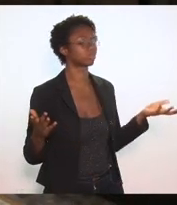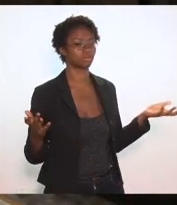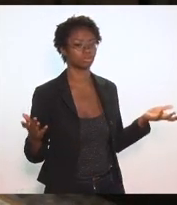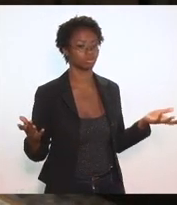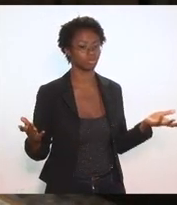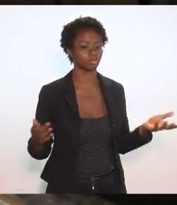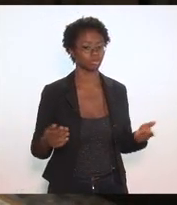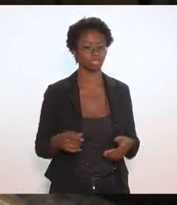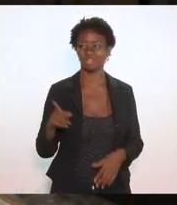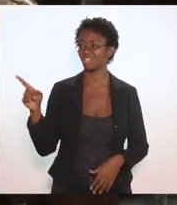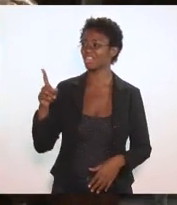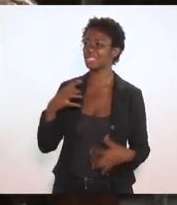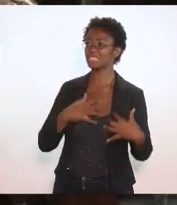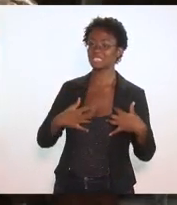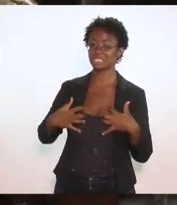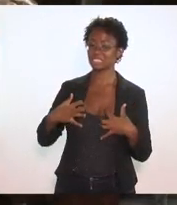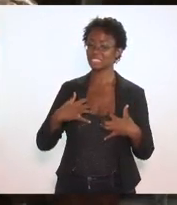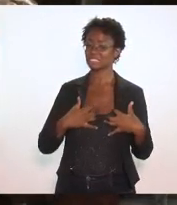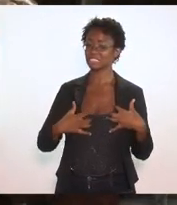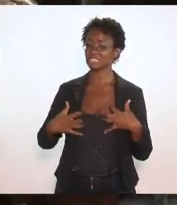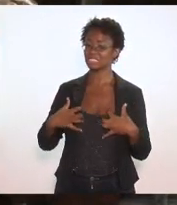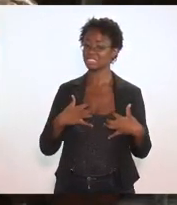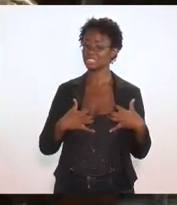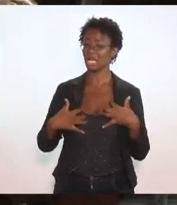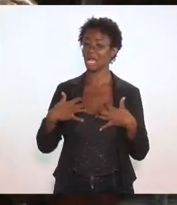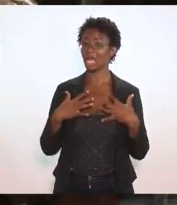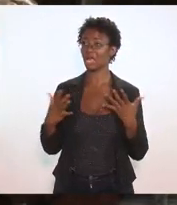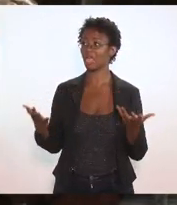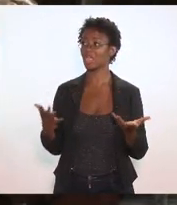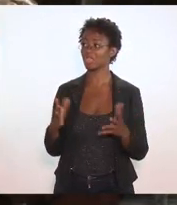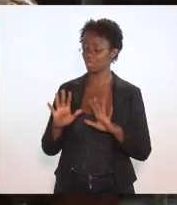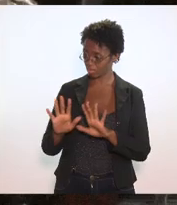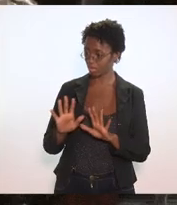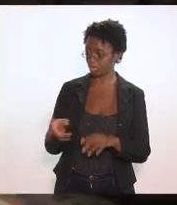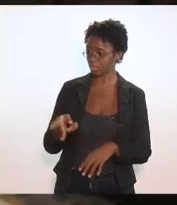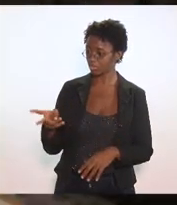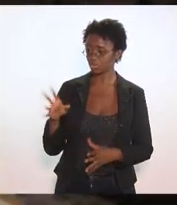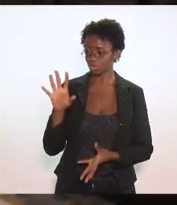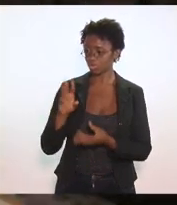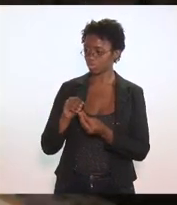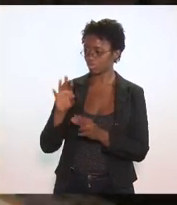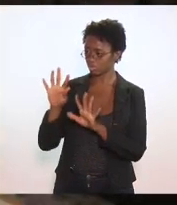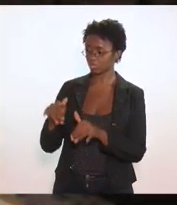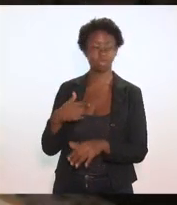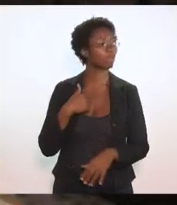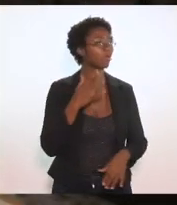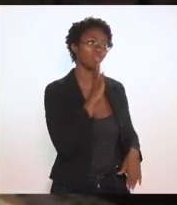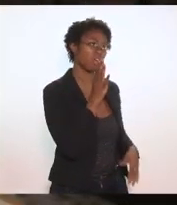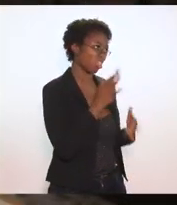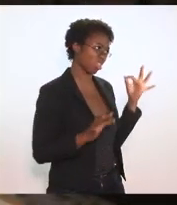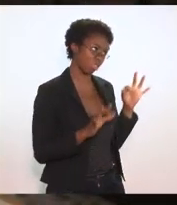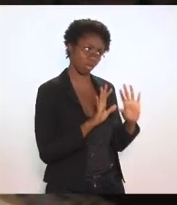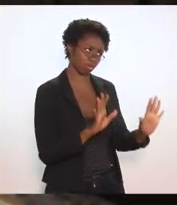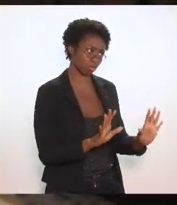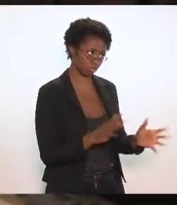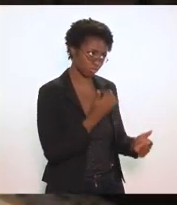Ele é inquieto, né? Mas, por favor, vamos garantir legados... a palavra do deputado Valdez. Já vou concluir, presidente. Não vou tomar muito tempo, não, mas...